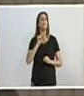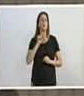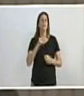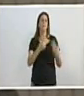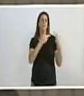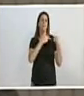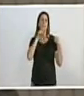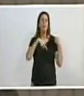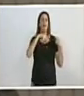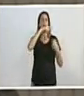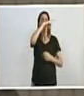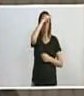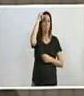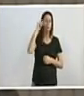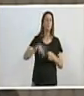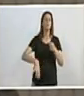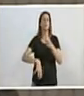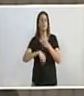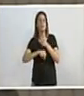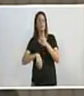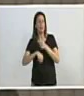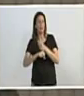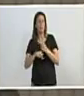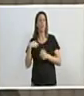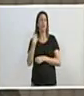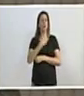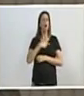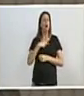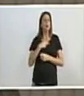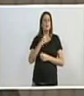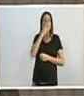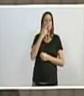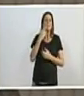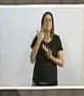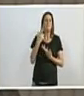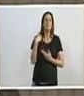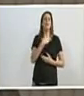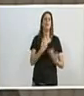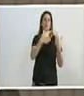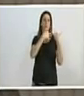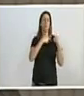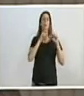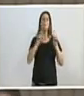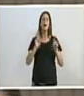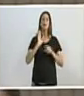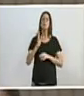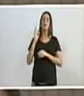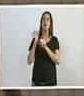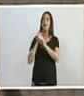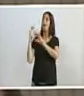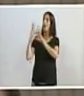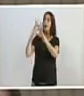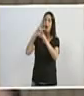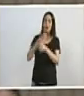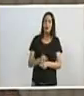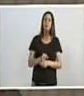do CETERB, dos técnicos do que nosso. Mas, sem sombra de dúvida, o que foi construído ao longo de todo esse tempo, ele é descabido em